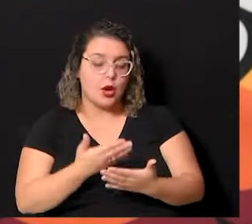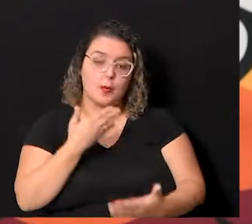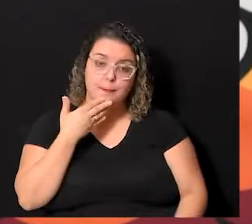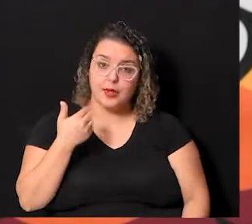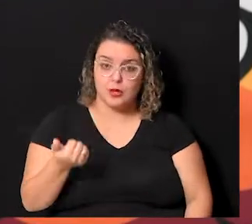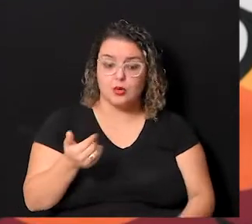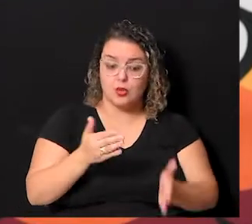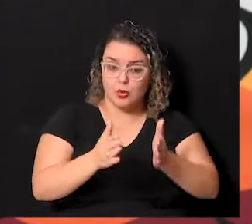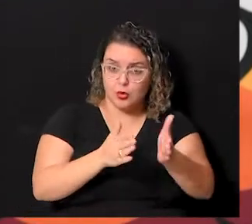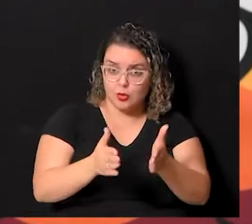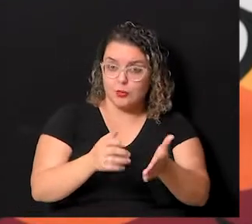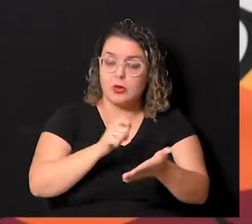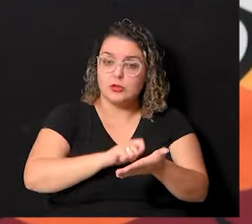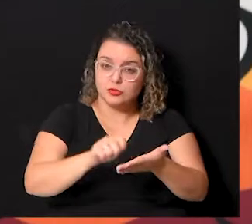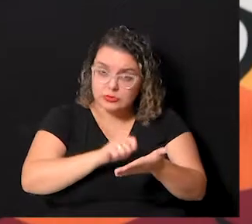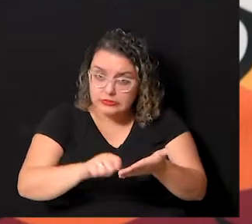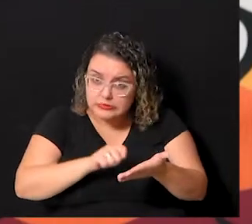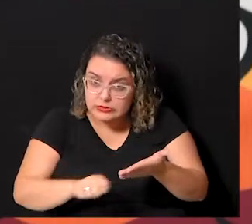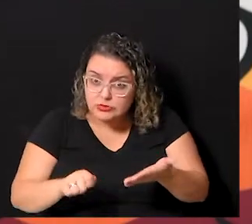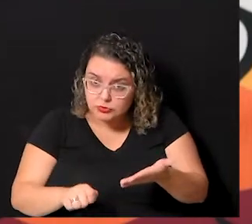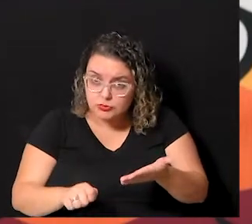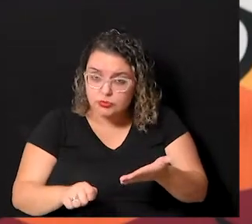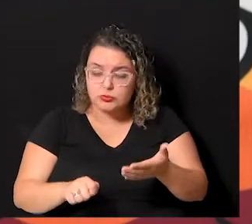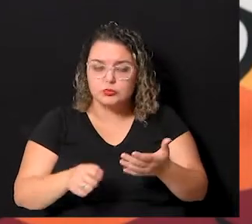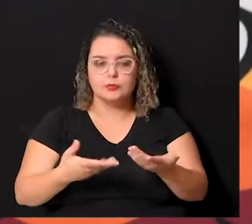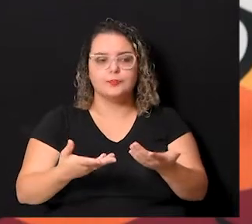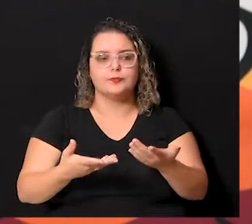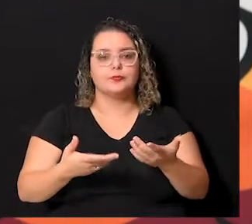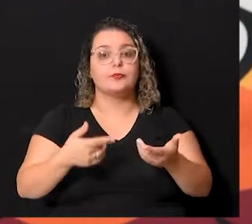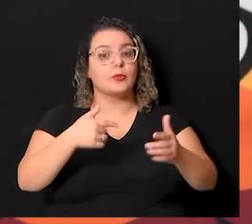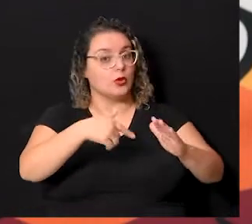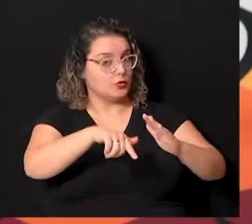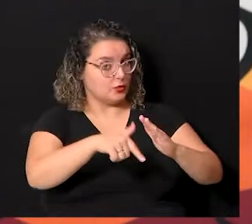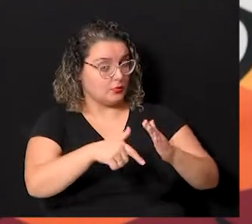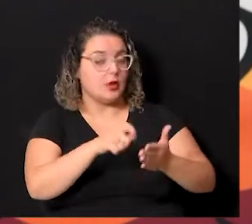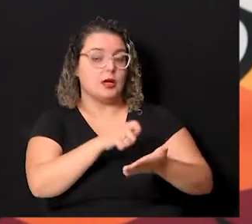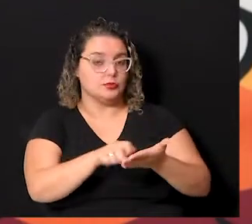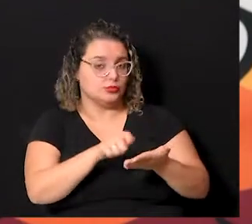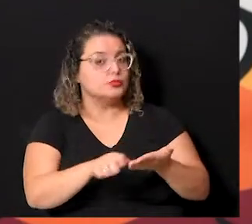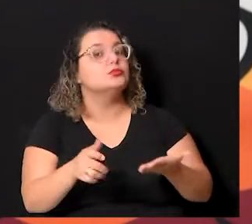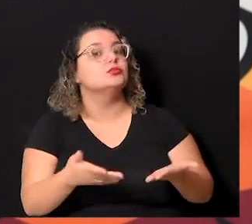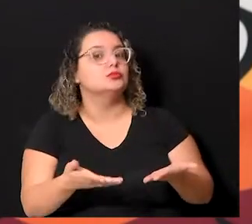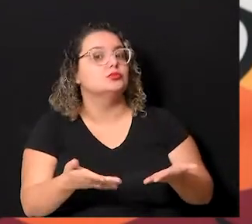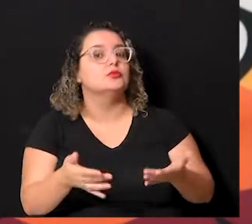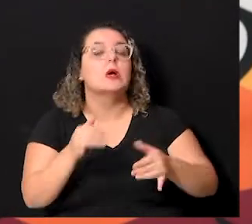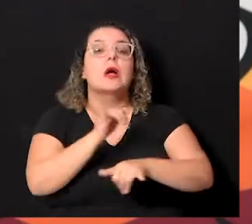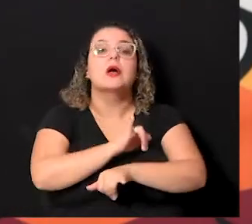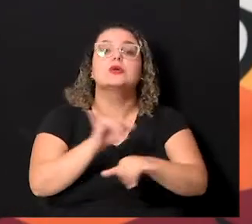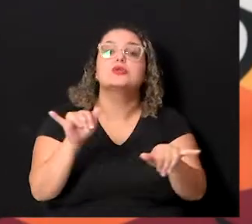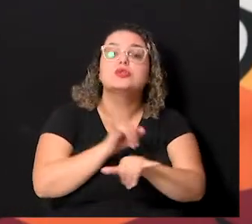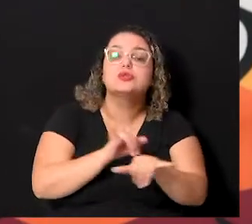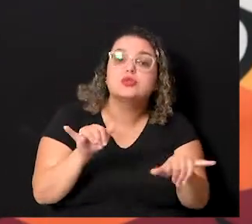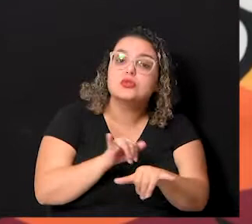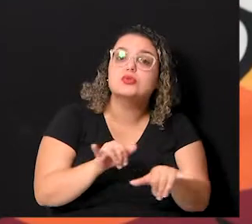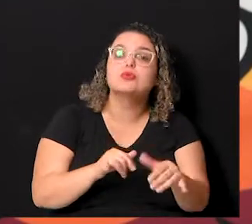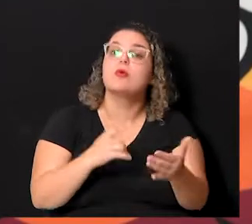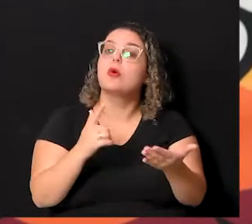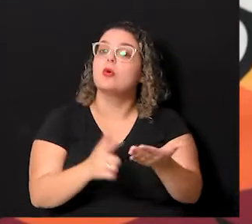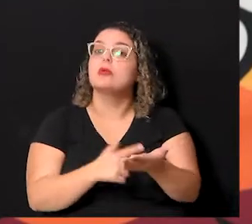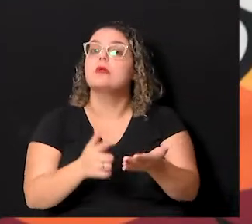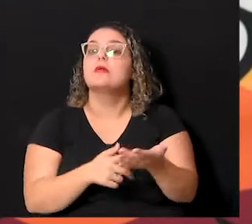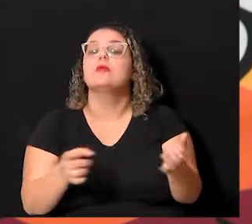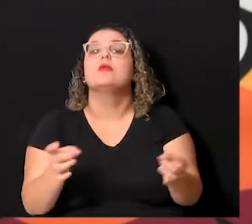a melhor parte para o escritor, né, desse emprego de escritor seria divulgar,